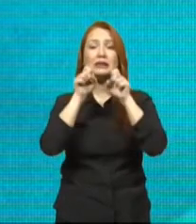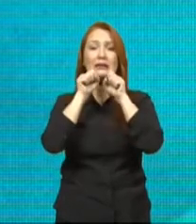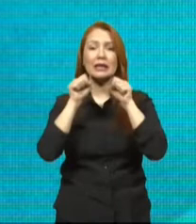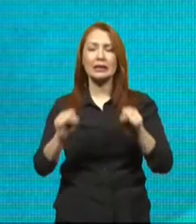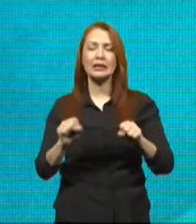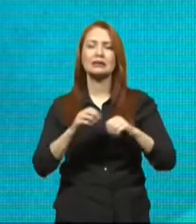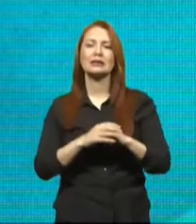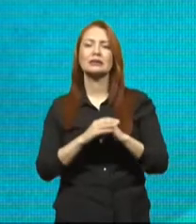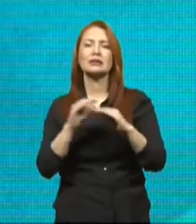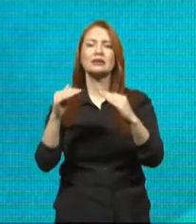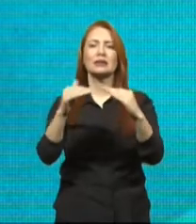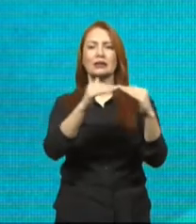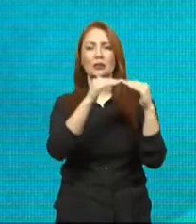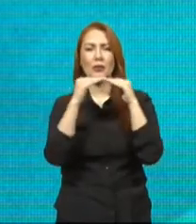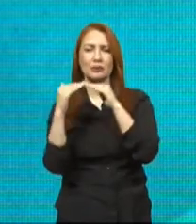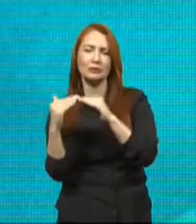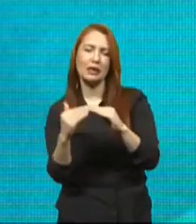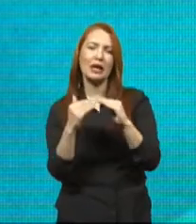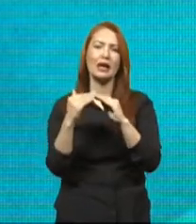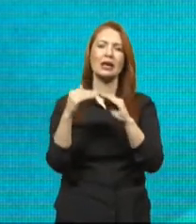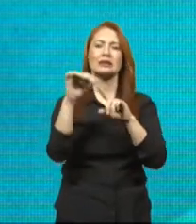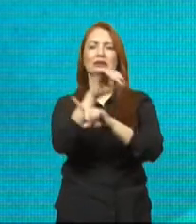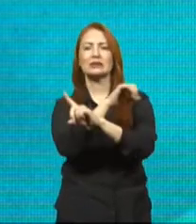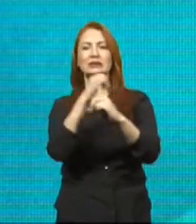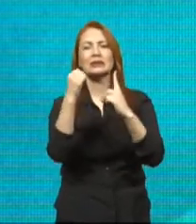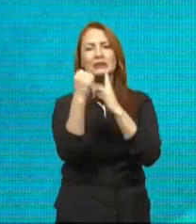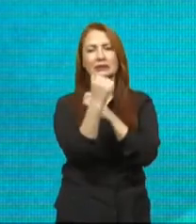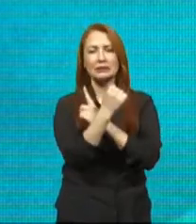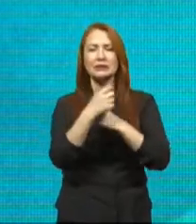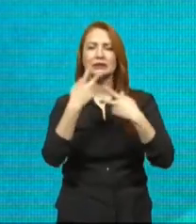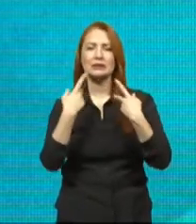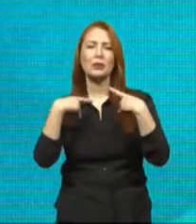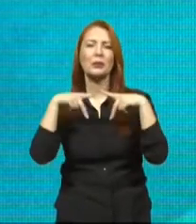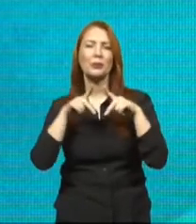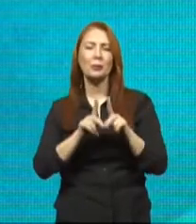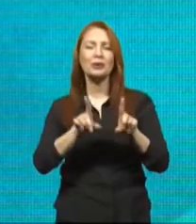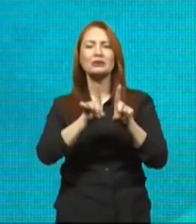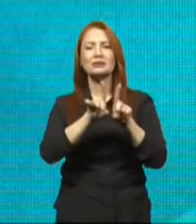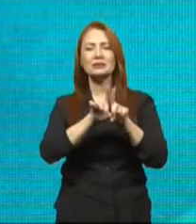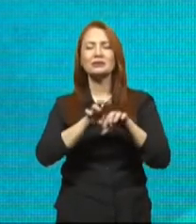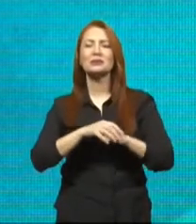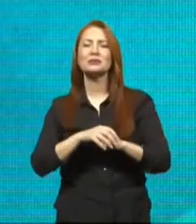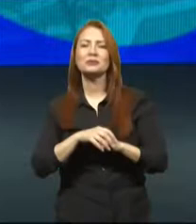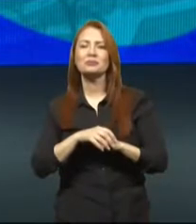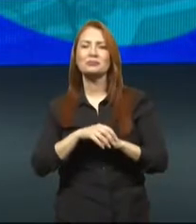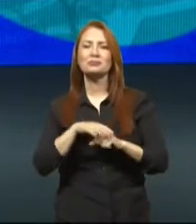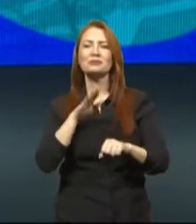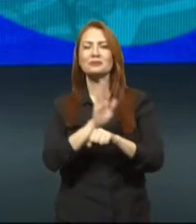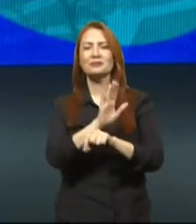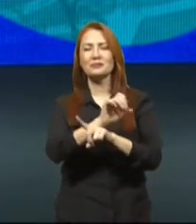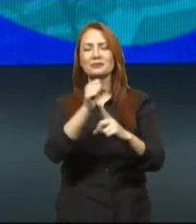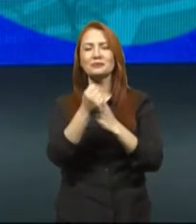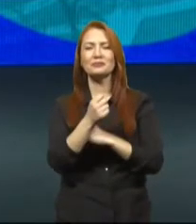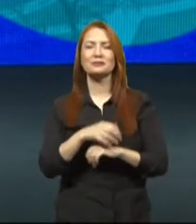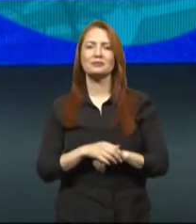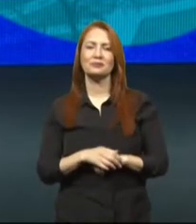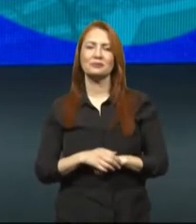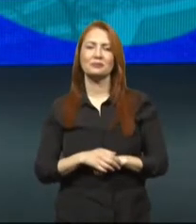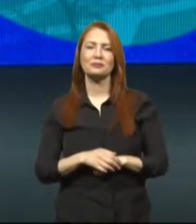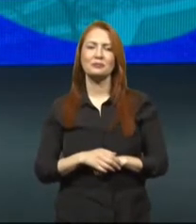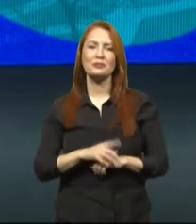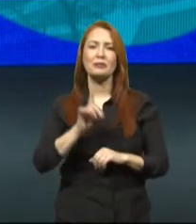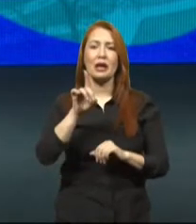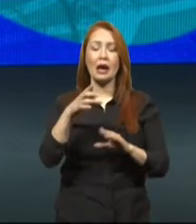Cidadania, Igualdade, Cidadania Assistência Social e Direitos Humanos. Entendi. É o Conselho Estadual, né, de Assistência